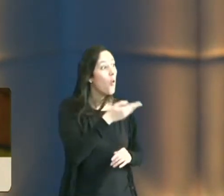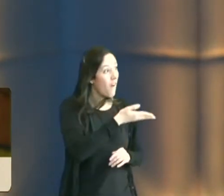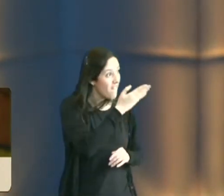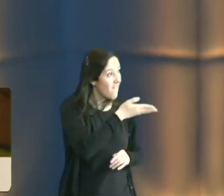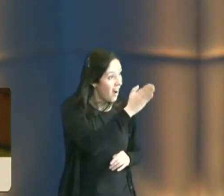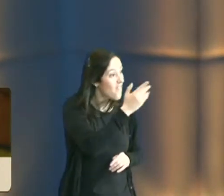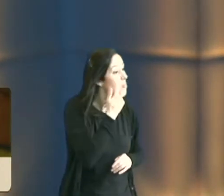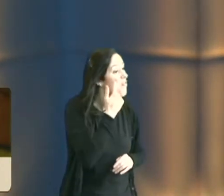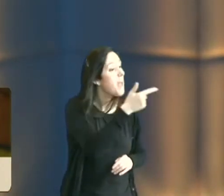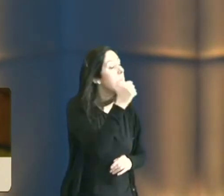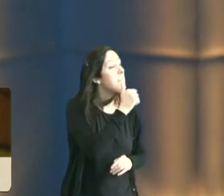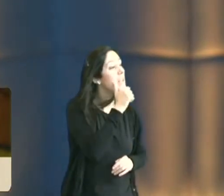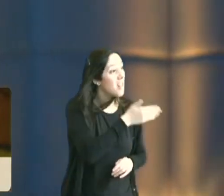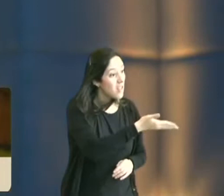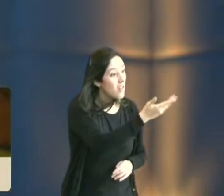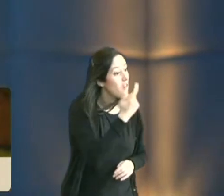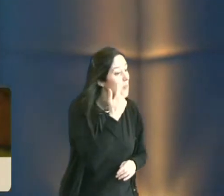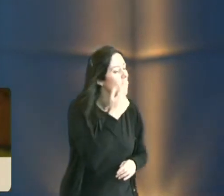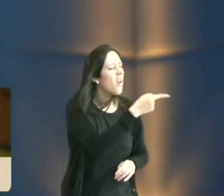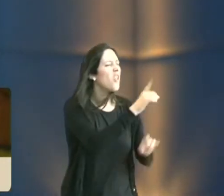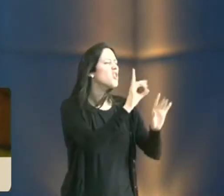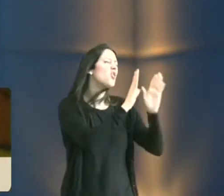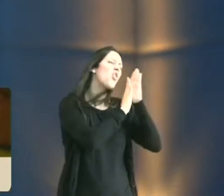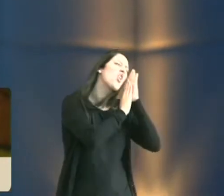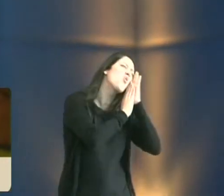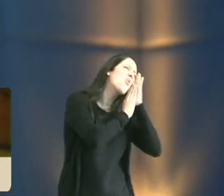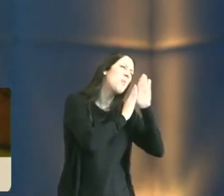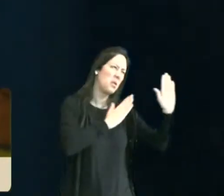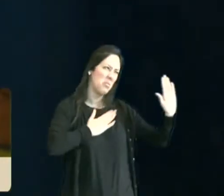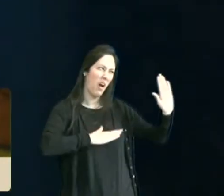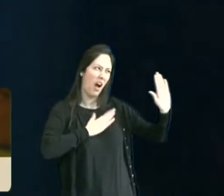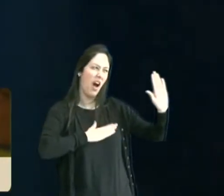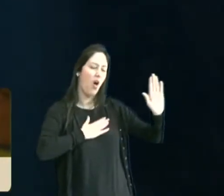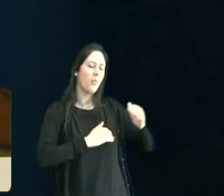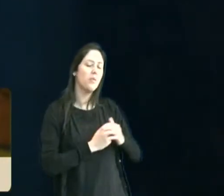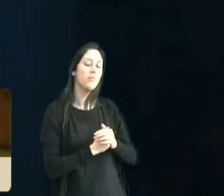entra no quarto. Ele olha para a menina: